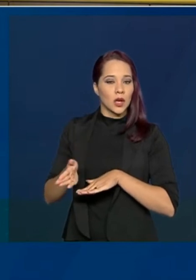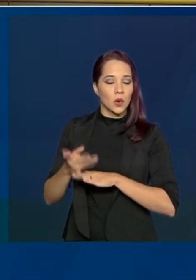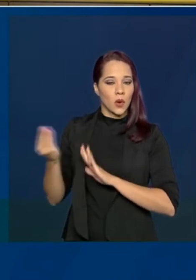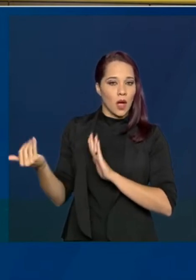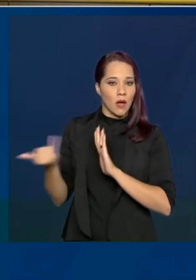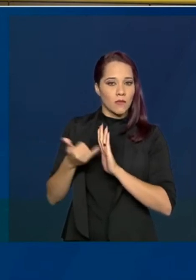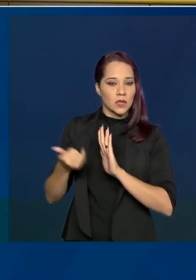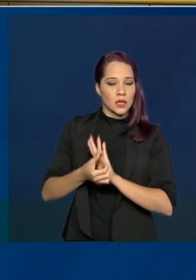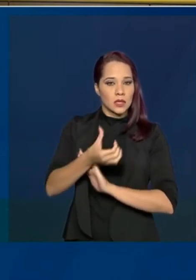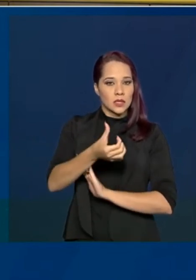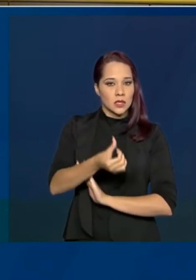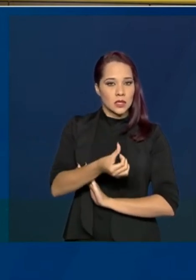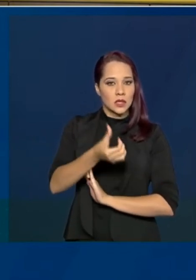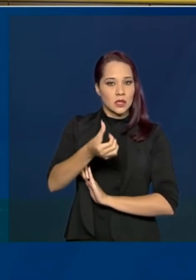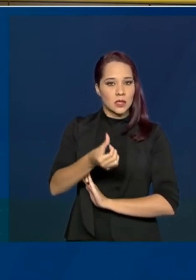registrados